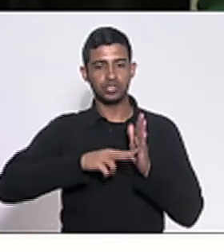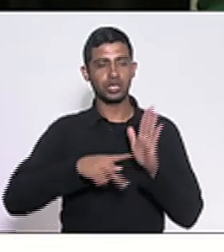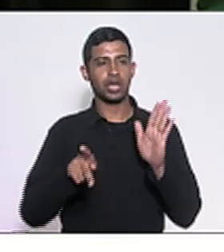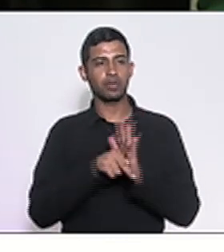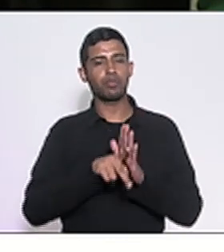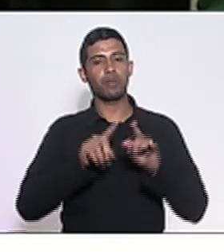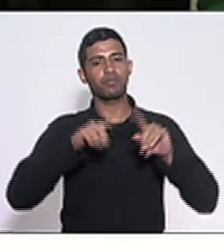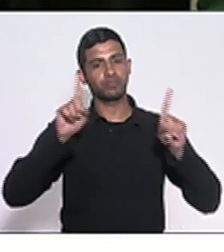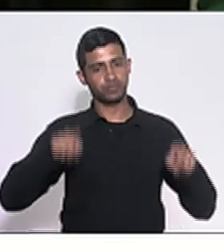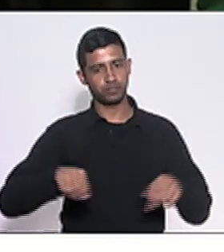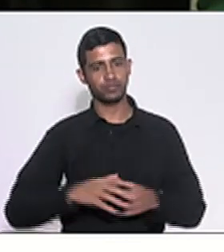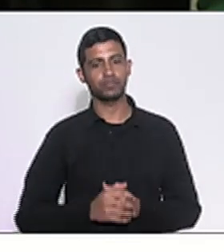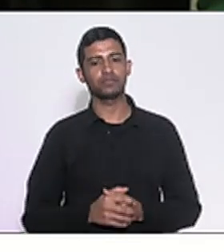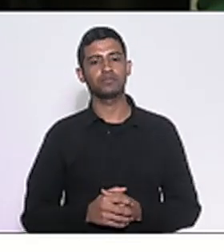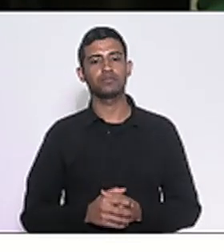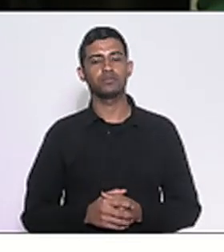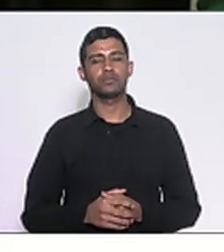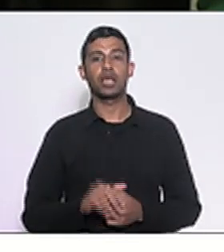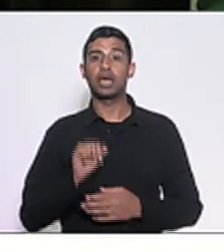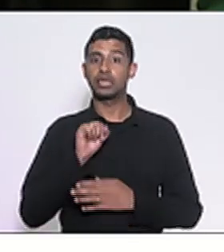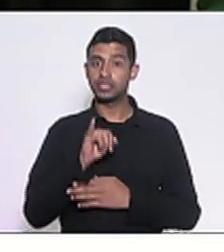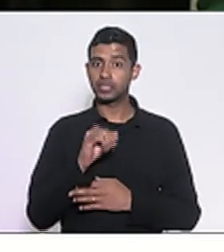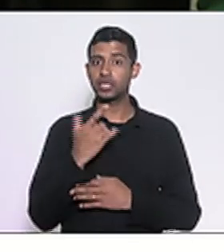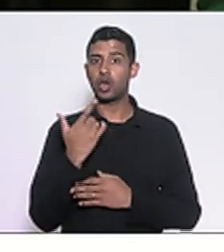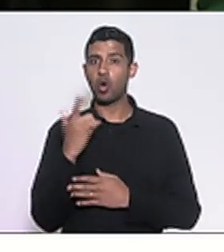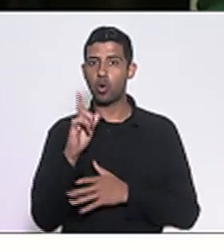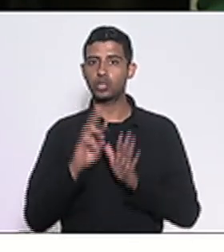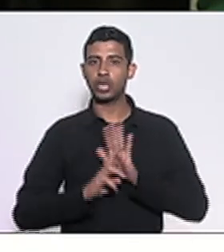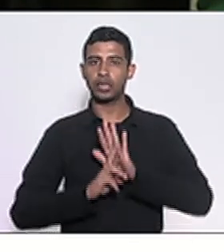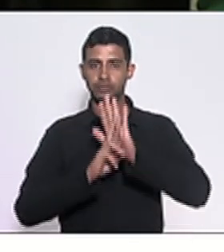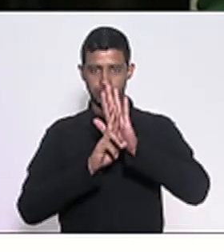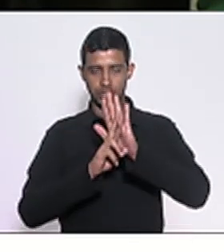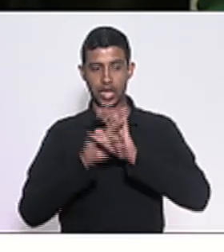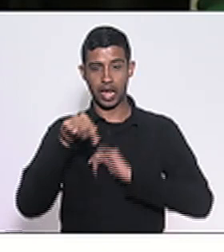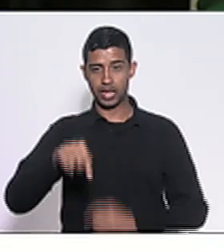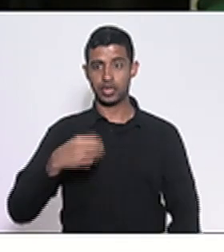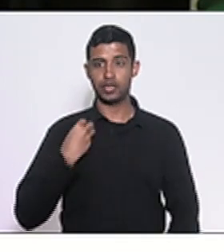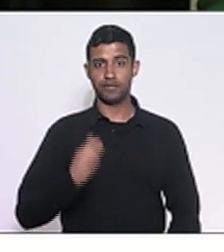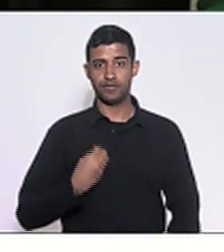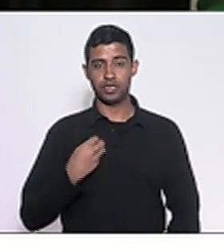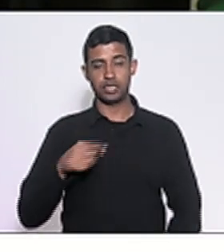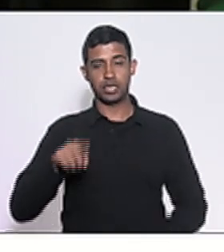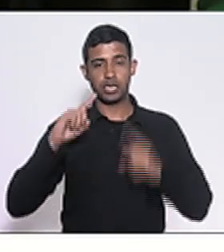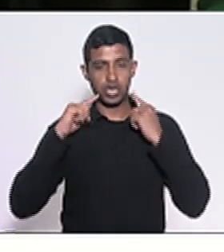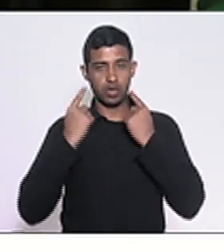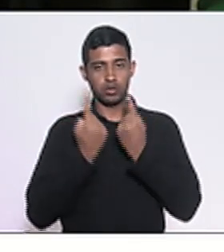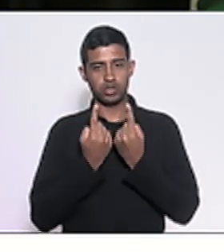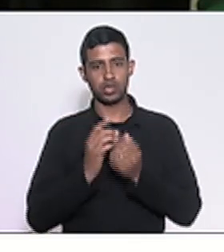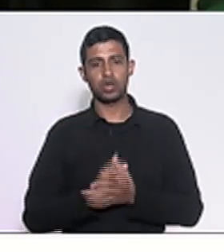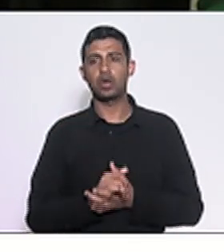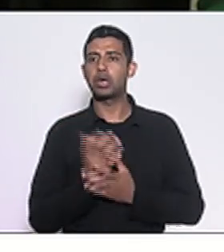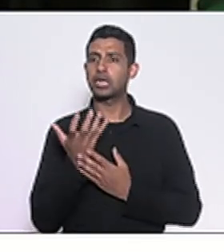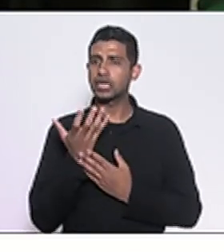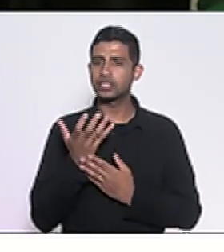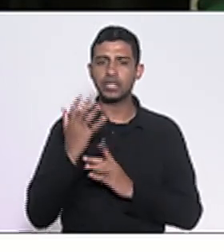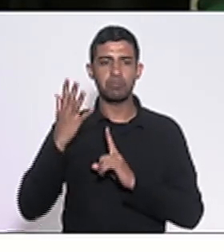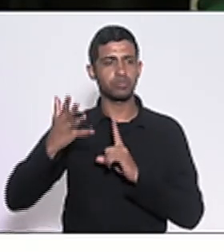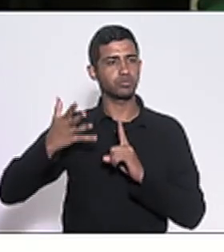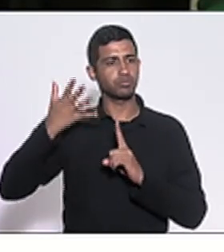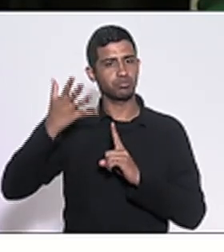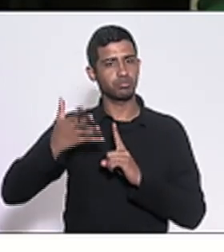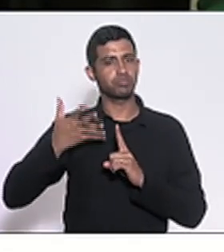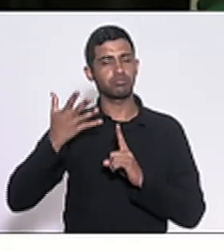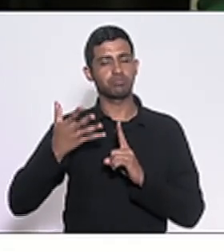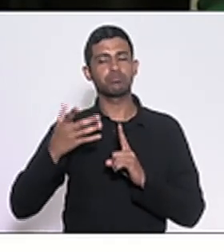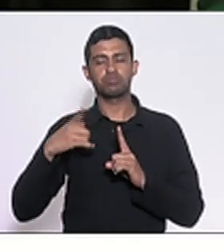partir daí, se qualquer outra representação institucional presente aqui na audiência queira se manifestar, a palavra